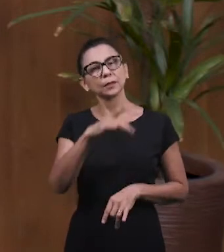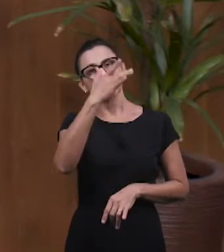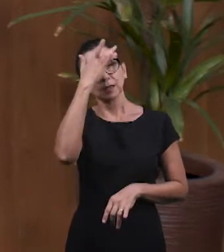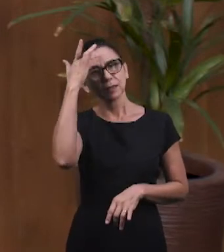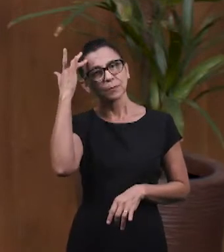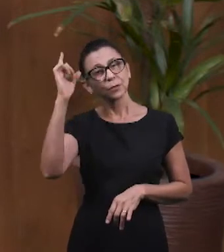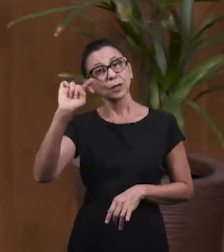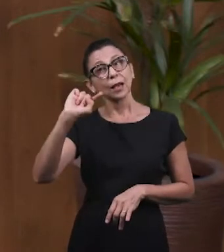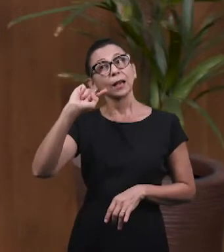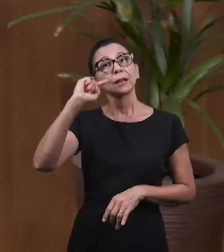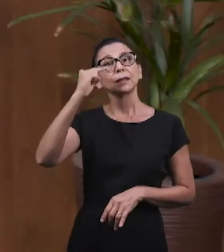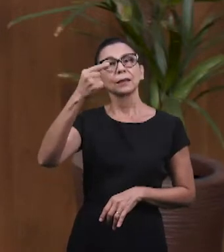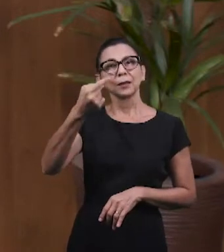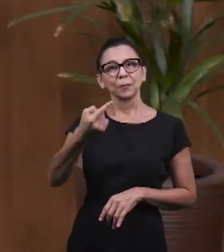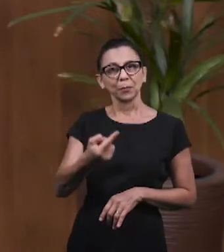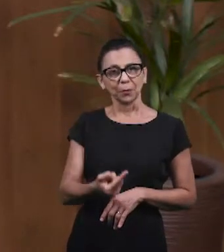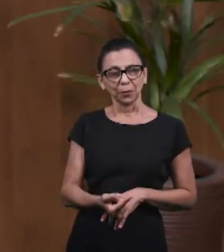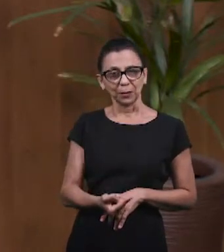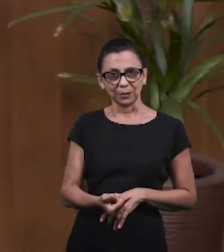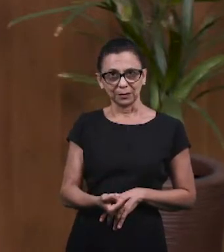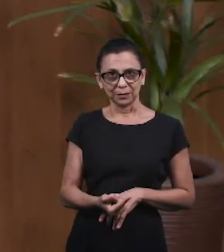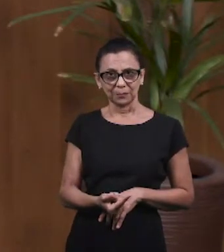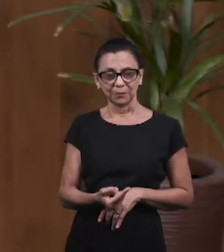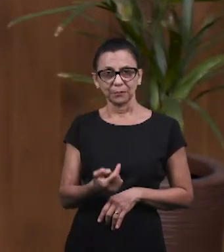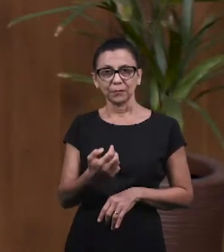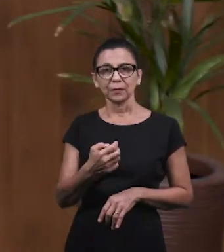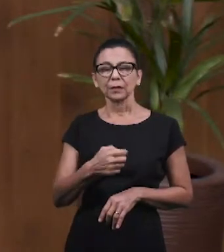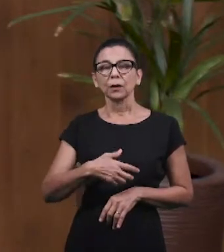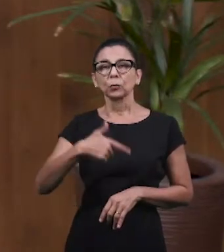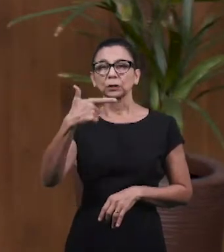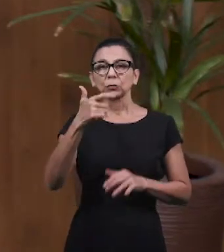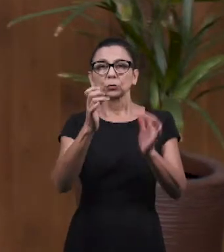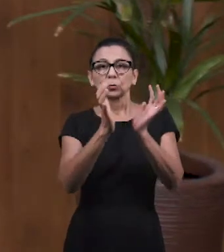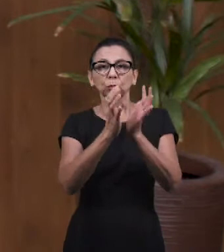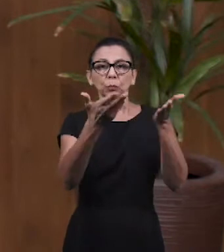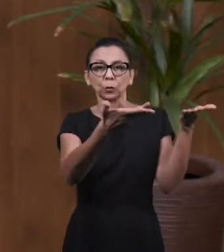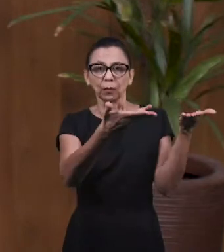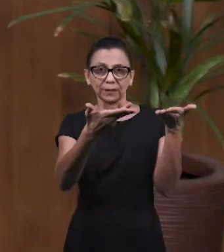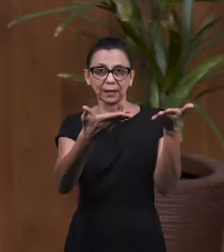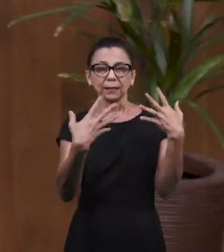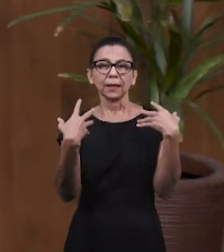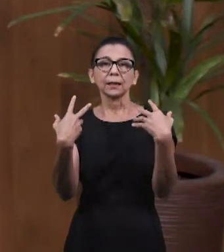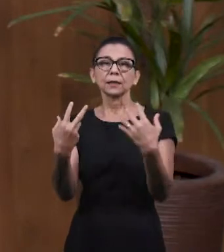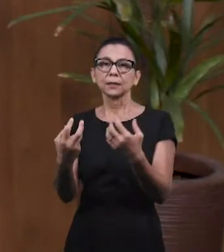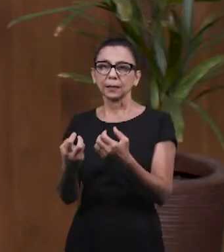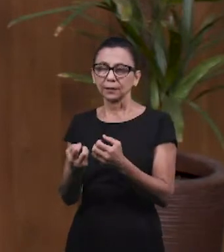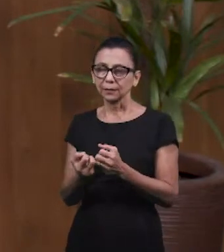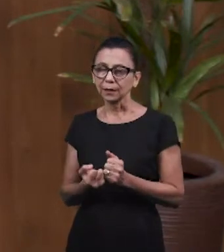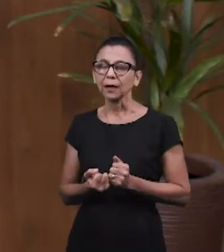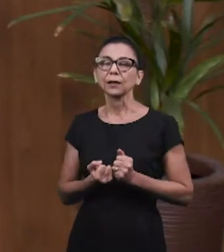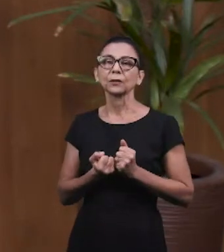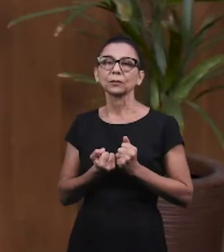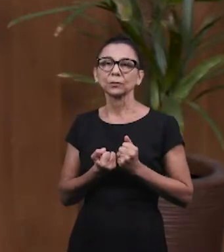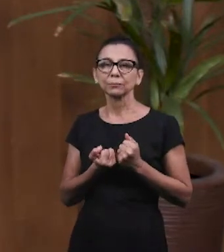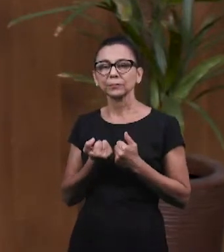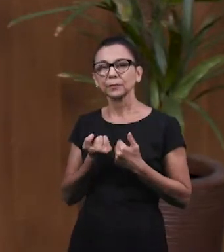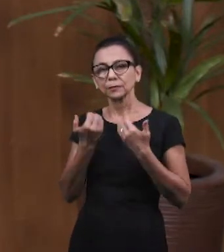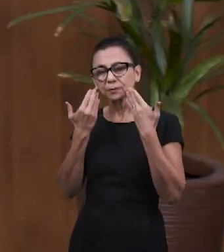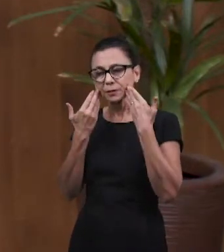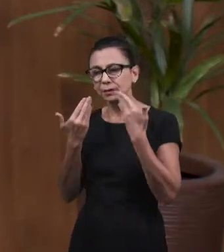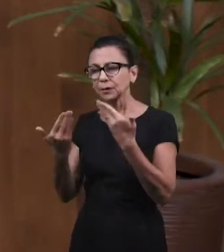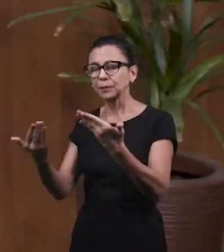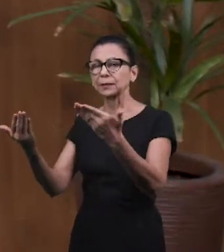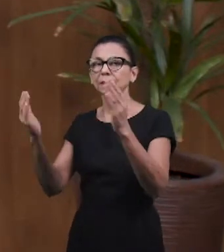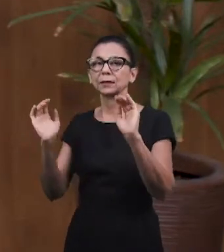o convite, né? Aqueles que foram convidados depois e que aceitaram o convite e compareceram ao banquete e a casa